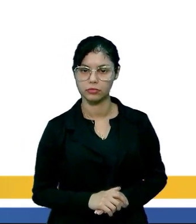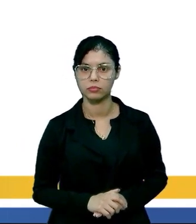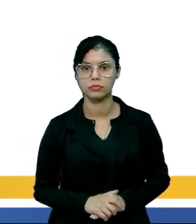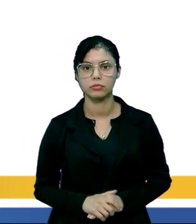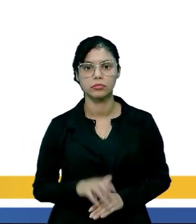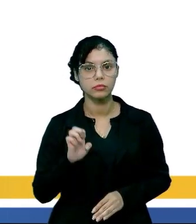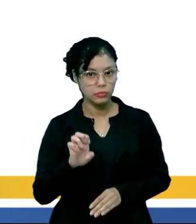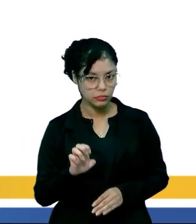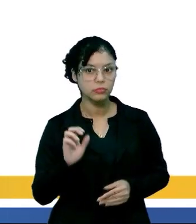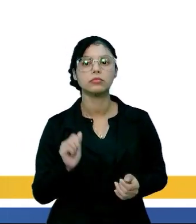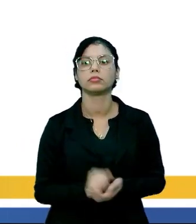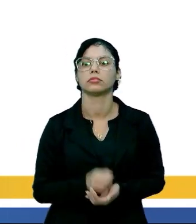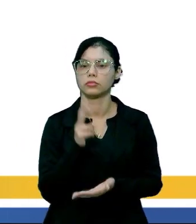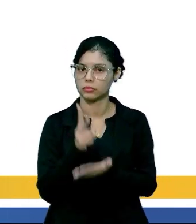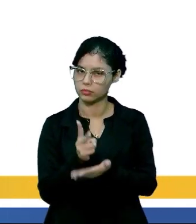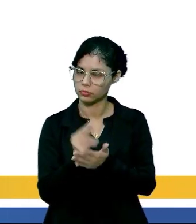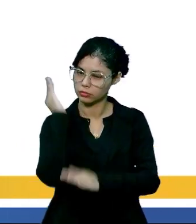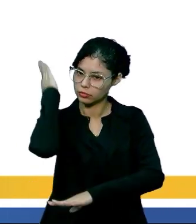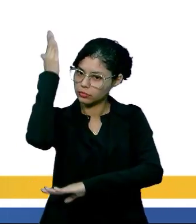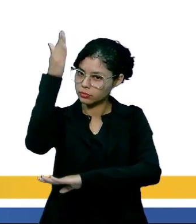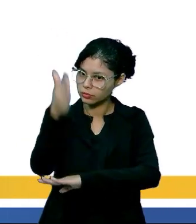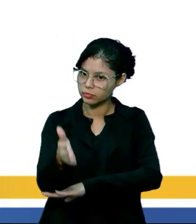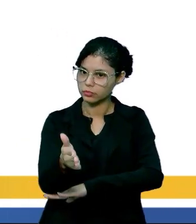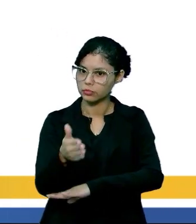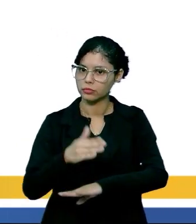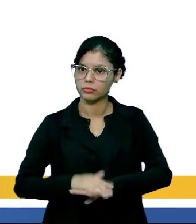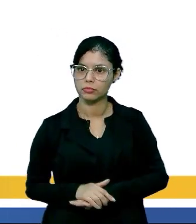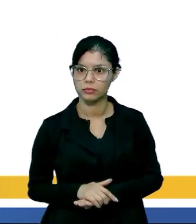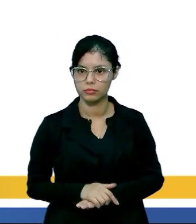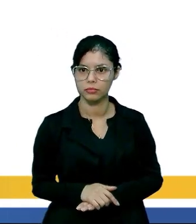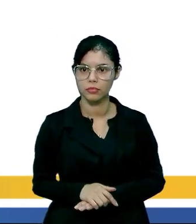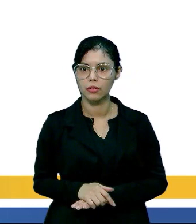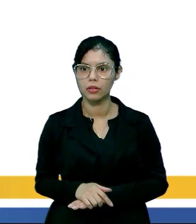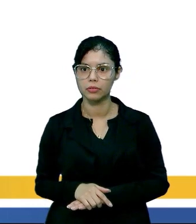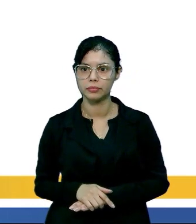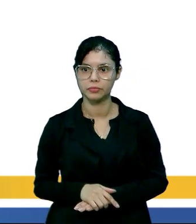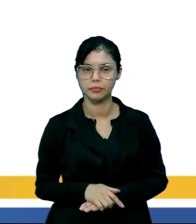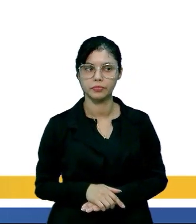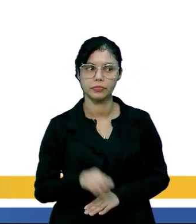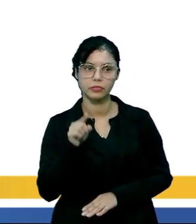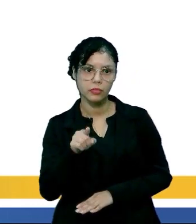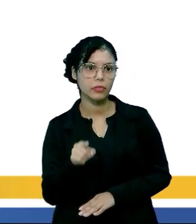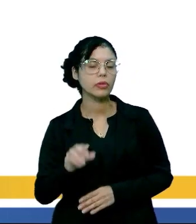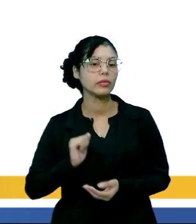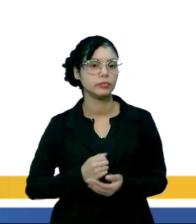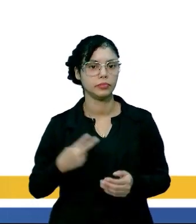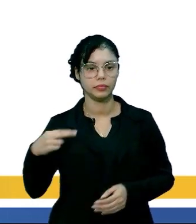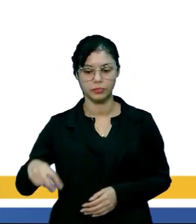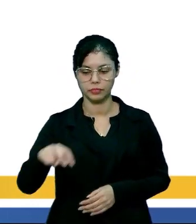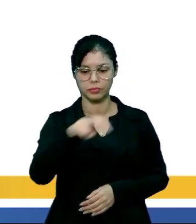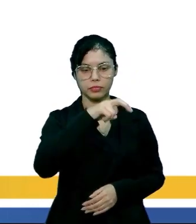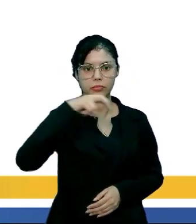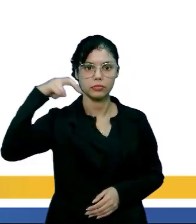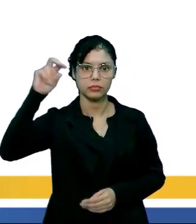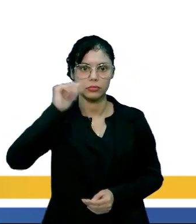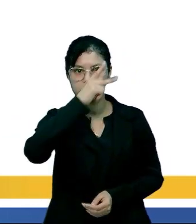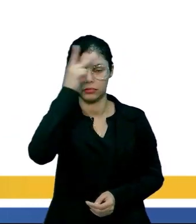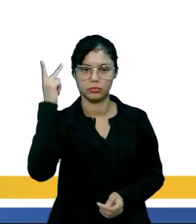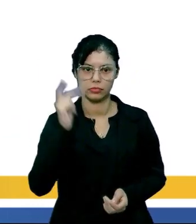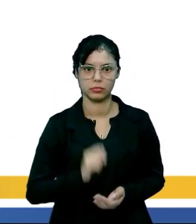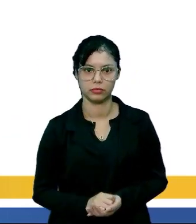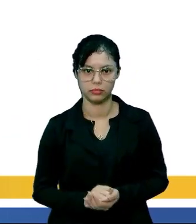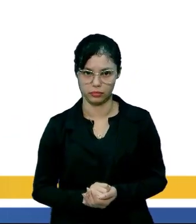A e E estão em uma mesma reta. Nessa escada, uma